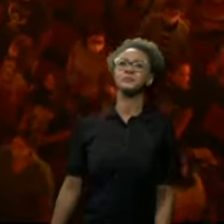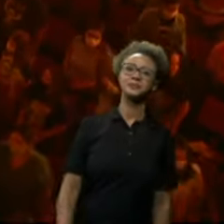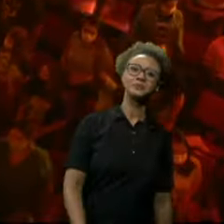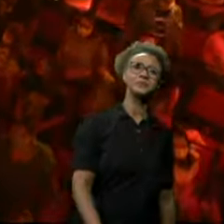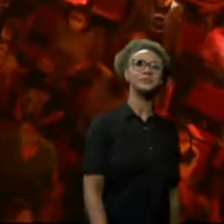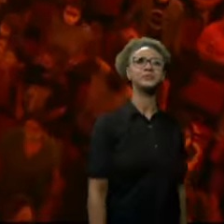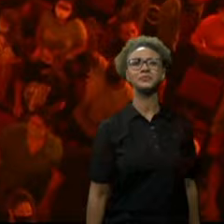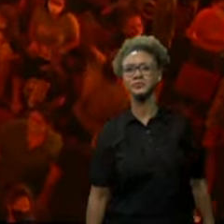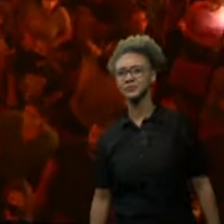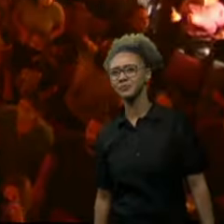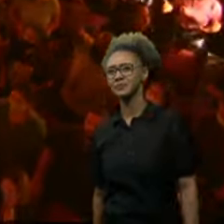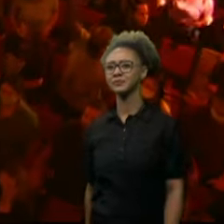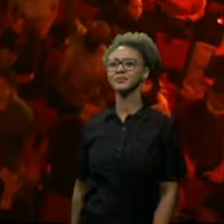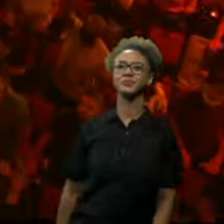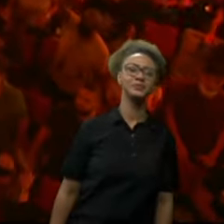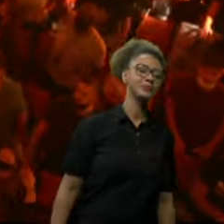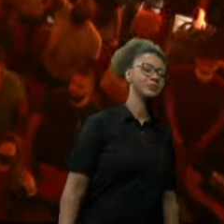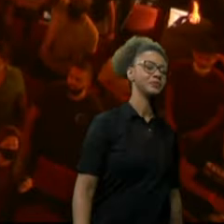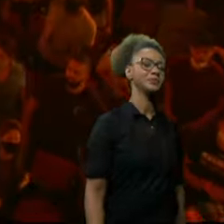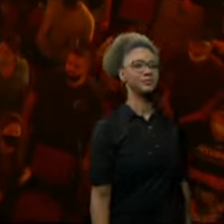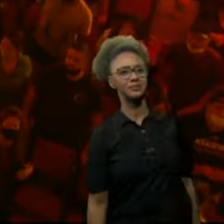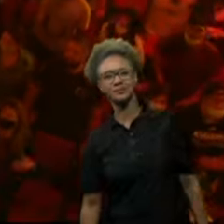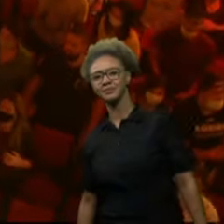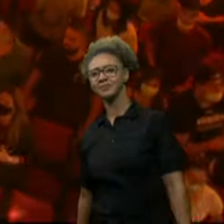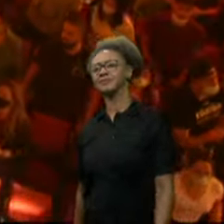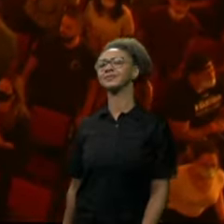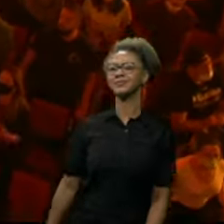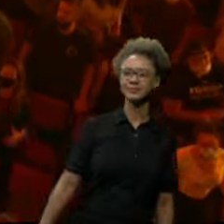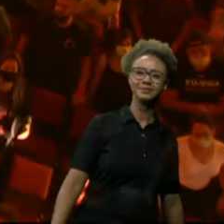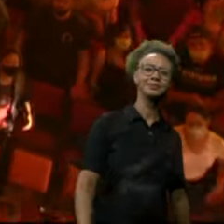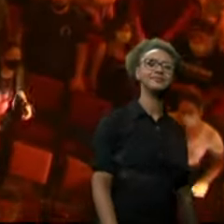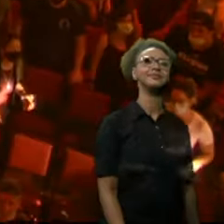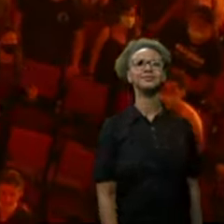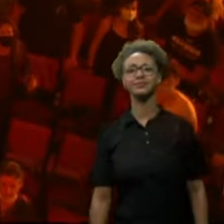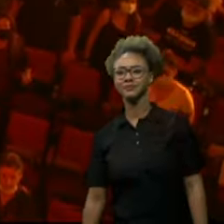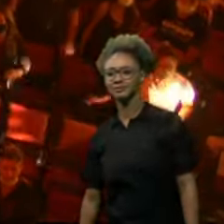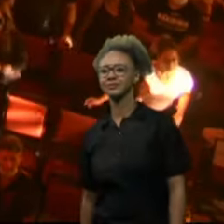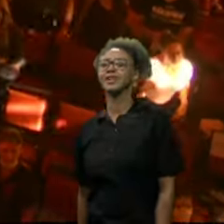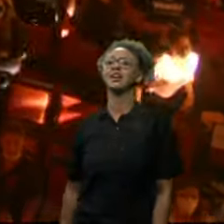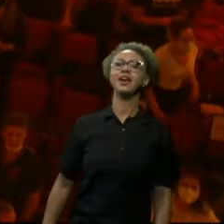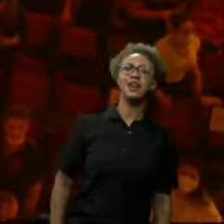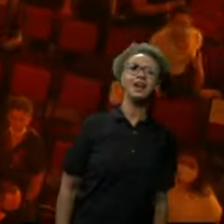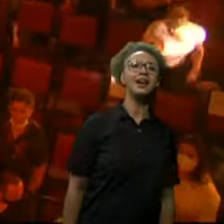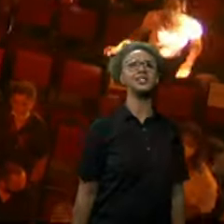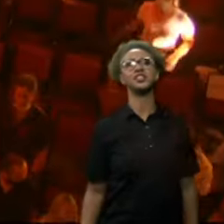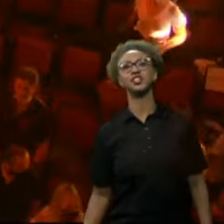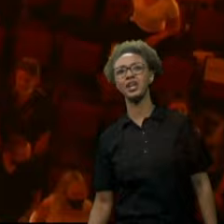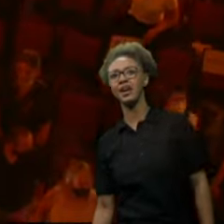E aí E aí E aí